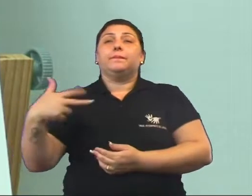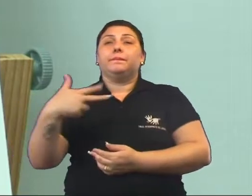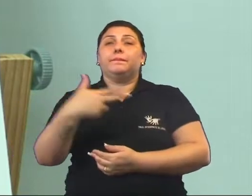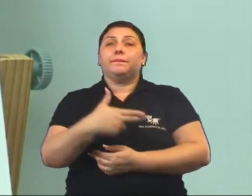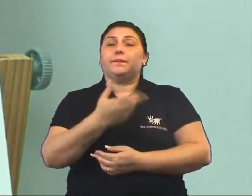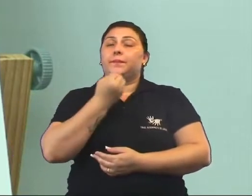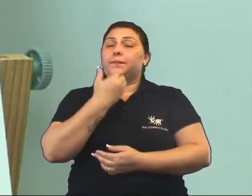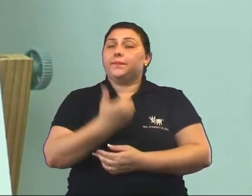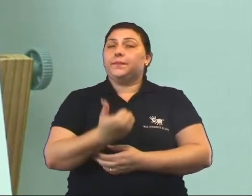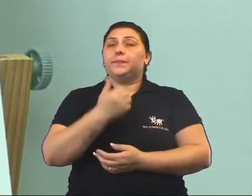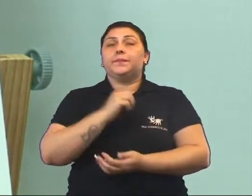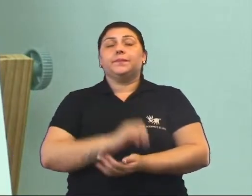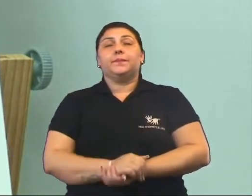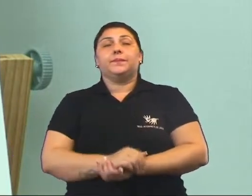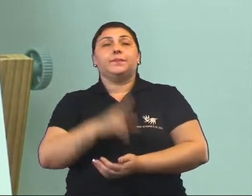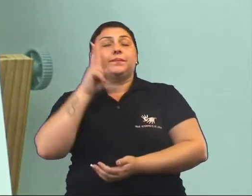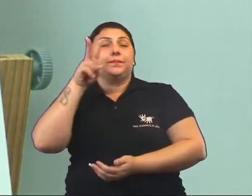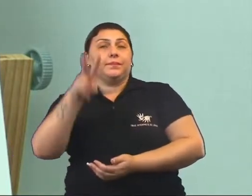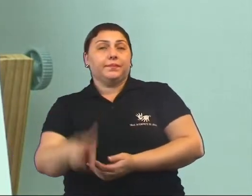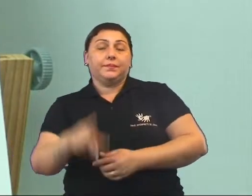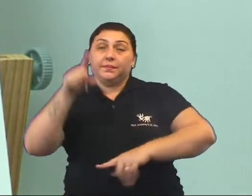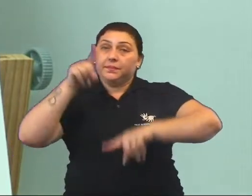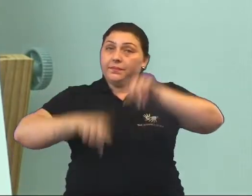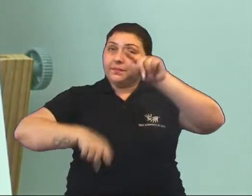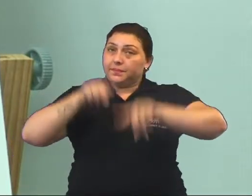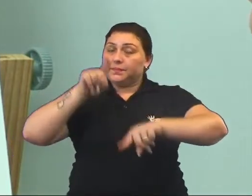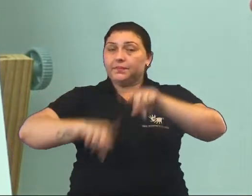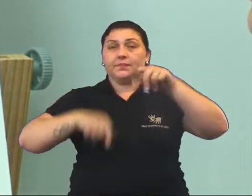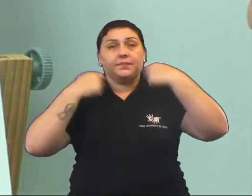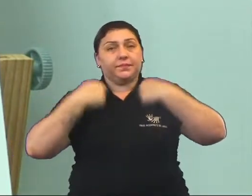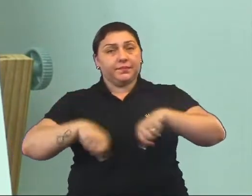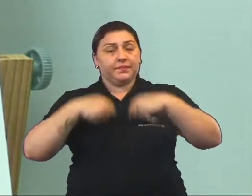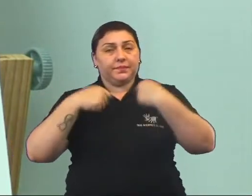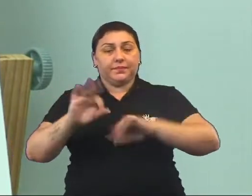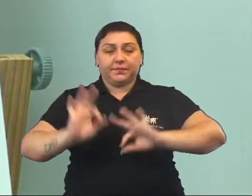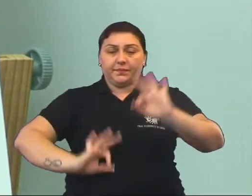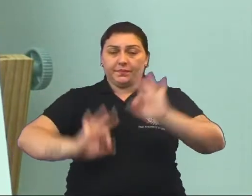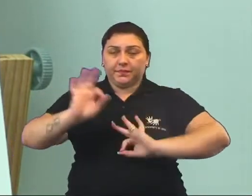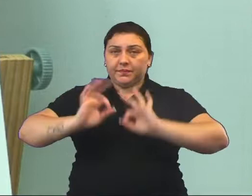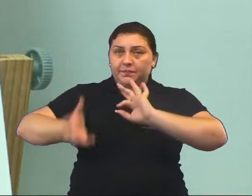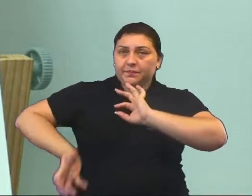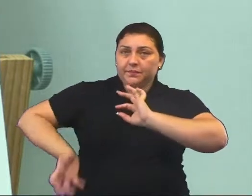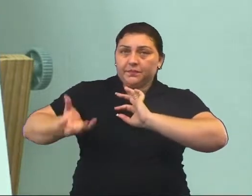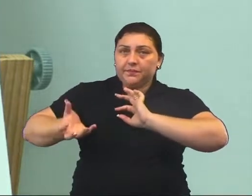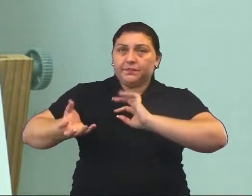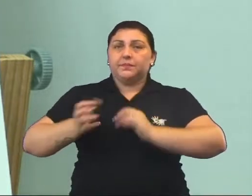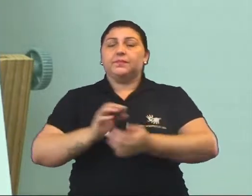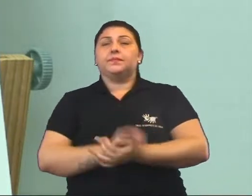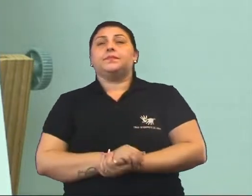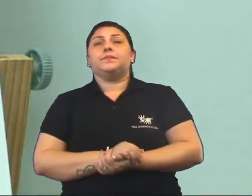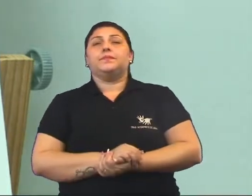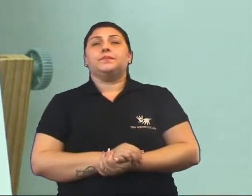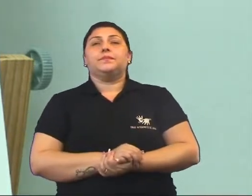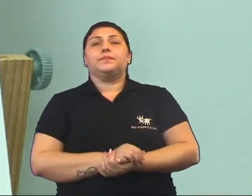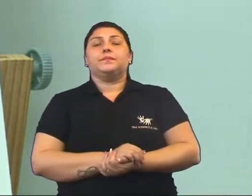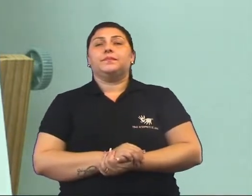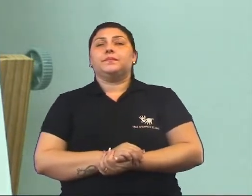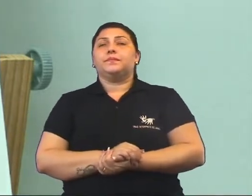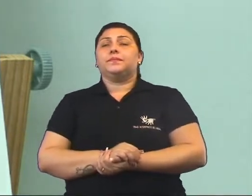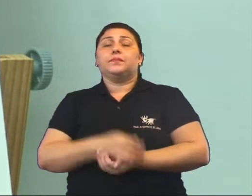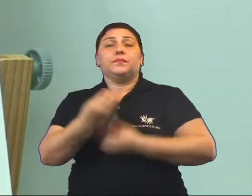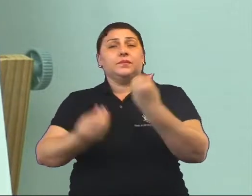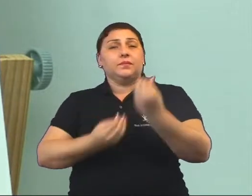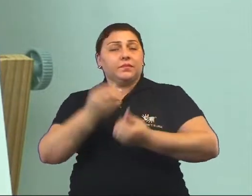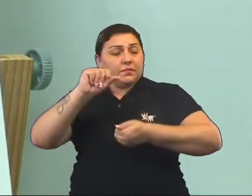tesoura. Muito bem, aqui nós vimos os materiais necessários para a construção do boliche. Modo